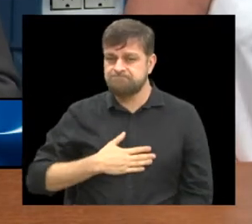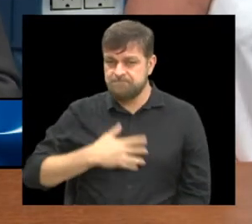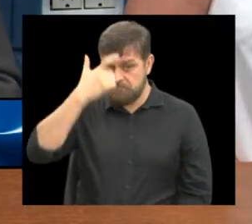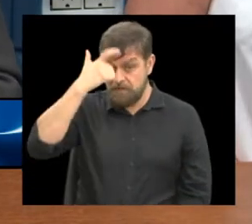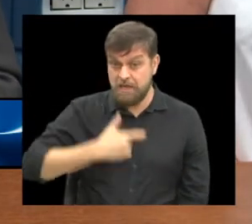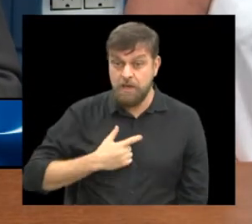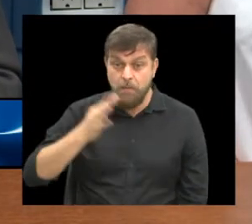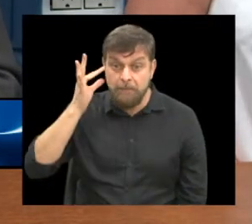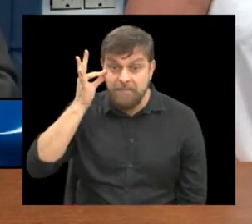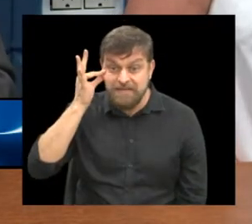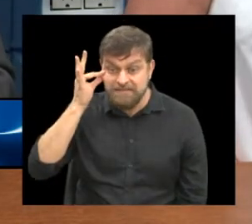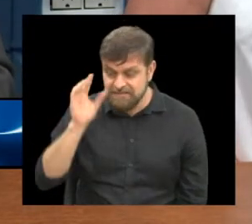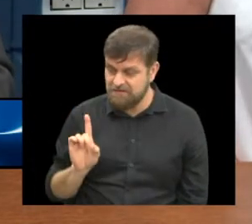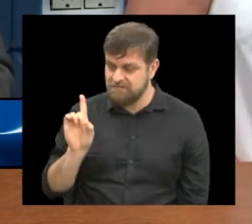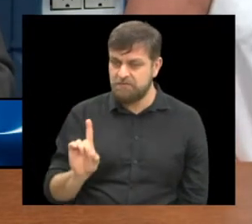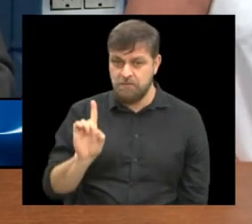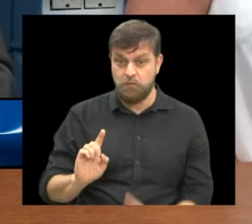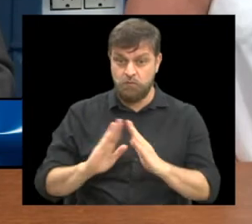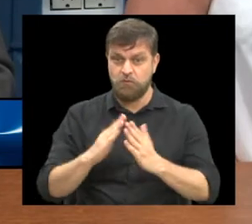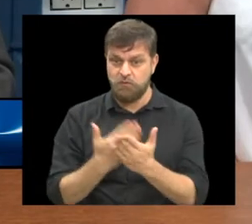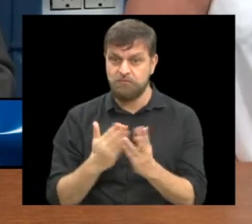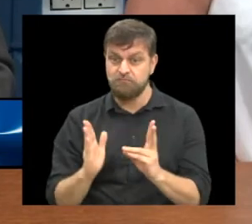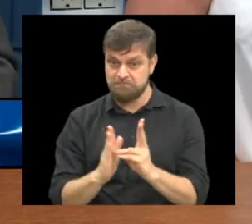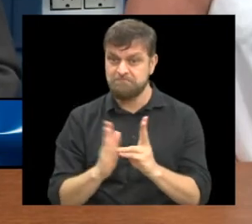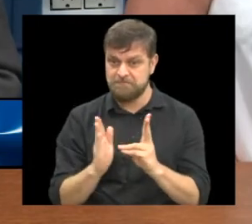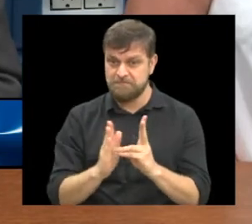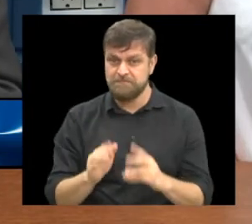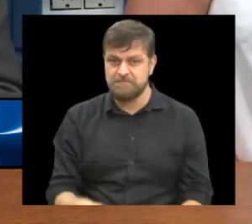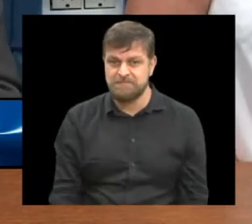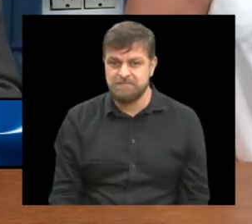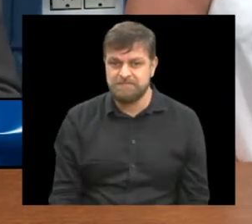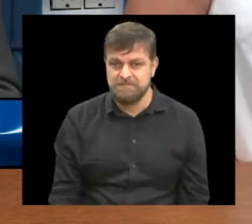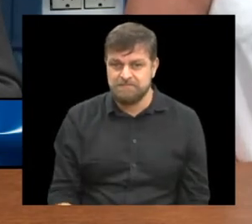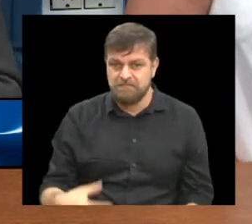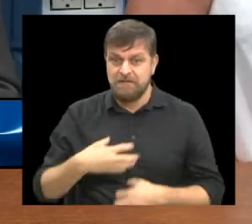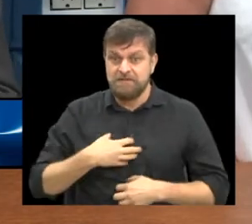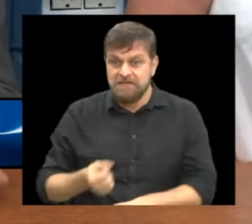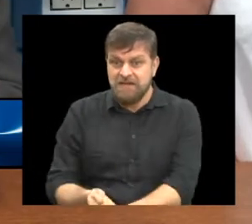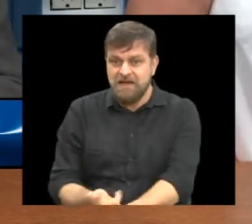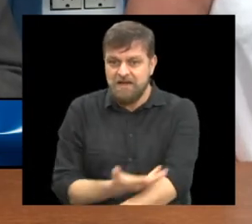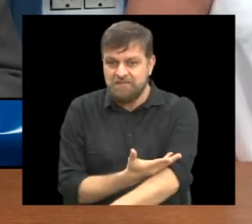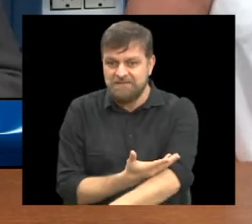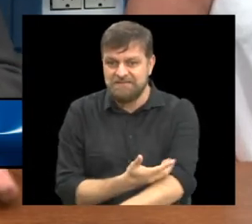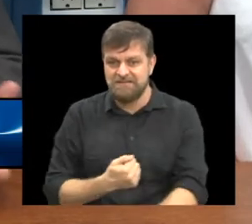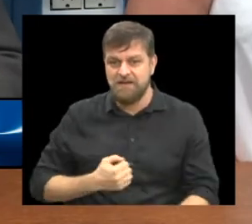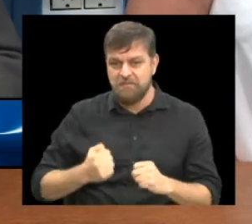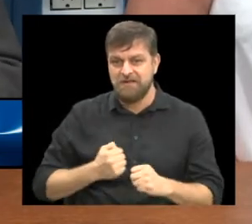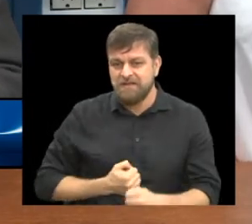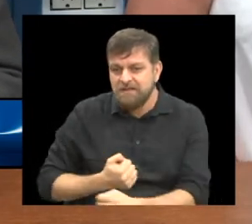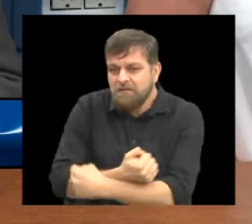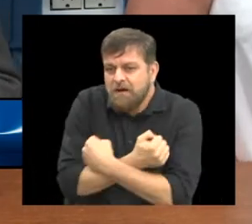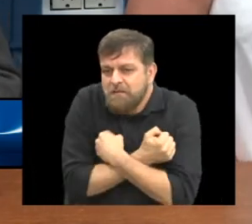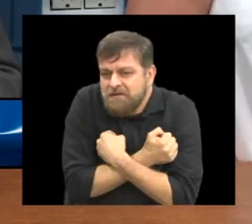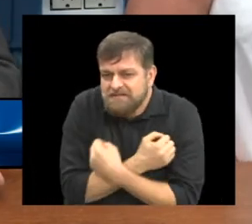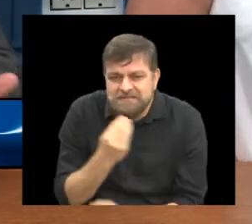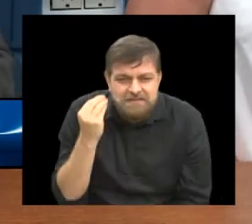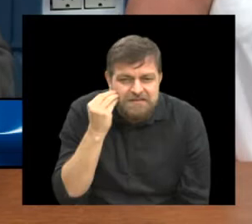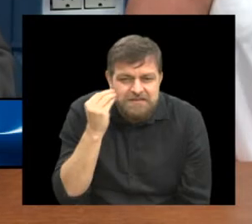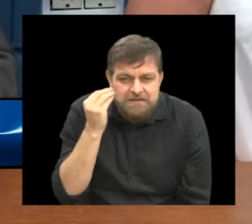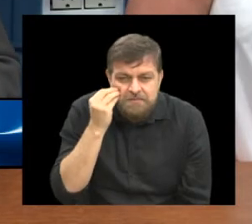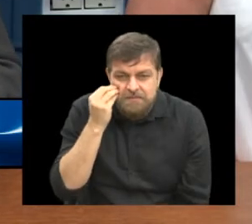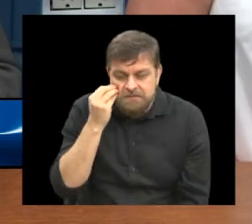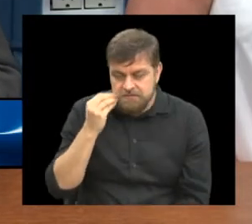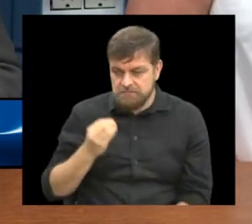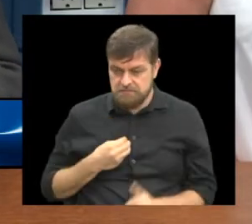de conhecer a Tiquira e eu cheguei lá, eu fiquei até emocionado, porque eu sou muito de abraçar, de beijar, e quando eu cheguei